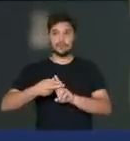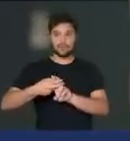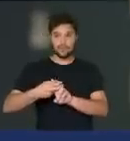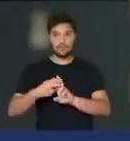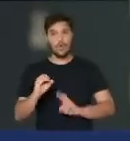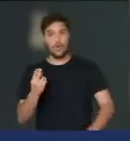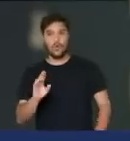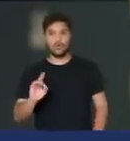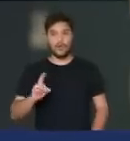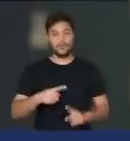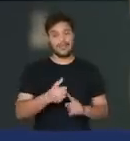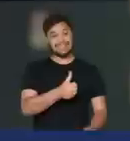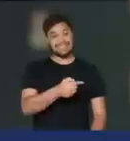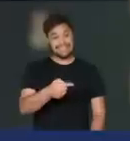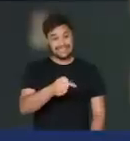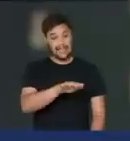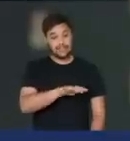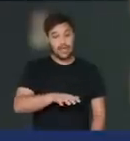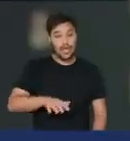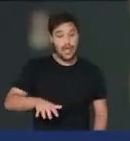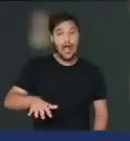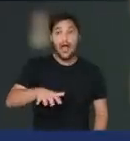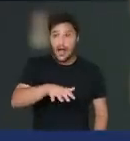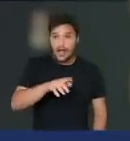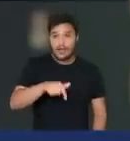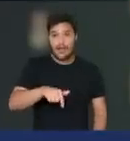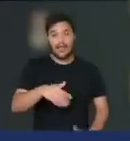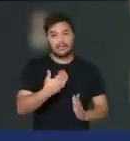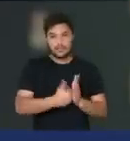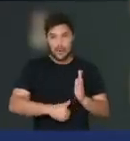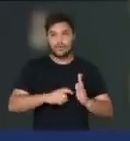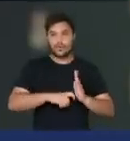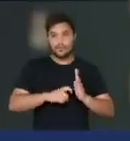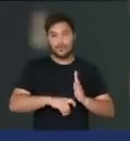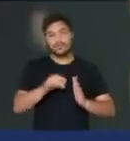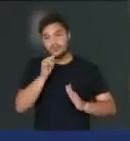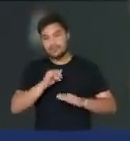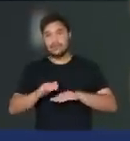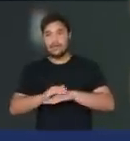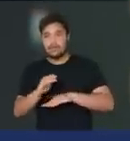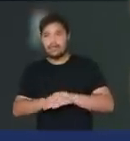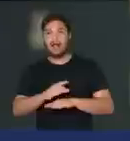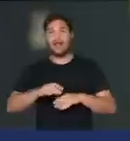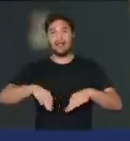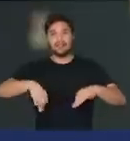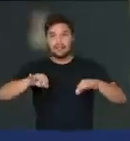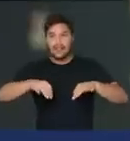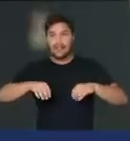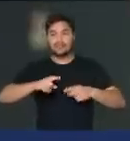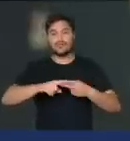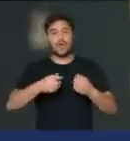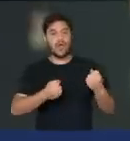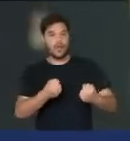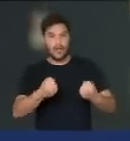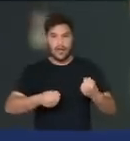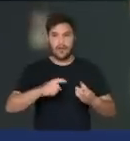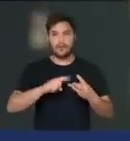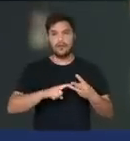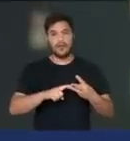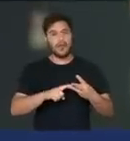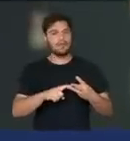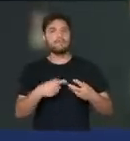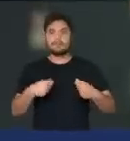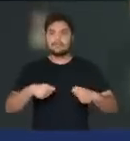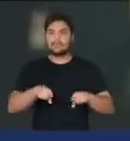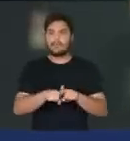não, porque 17 segmentos são desonerados, como a indústria calçadista, a indústria têxtil, indústria de automóveis. Por que